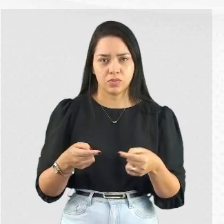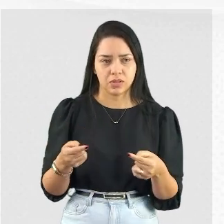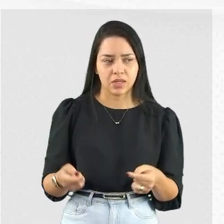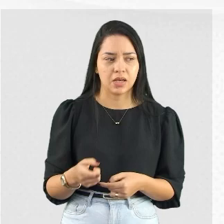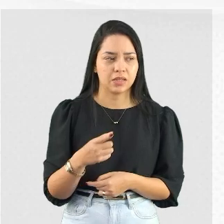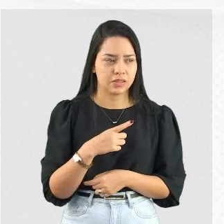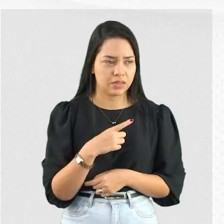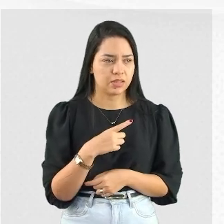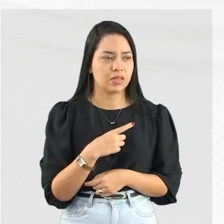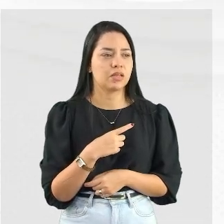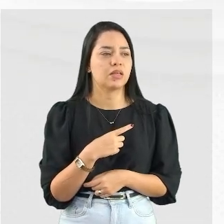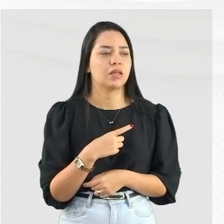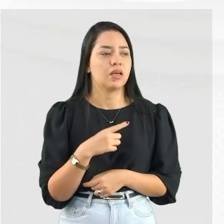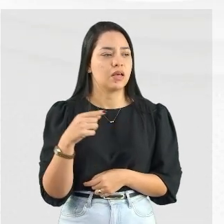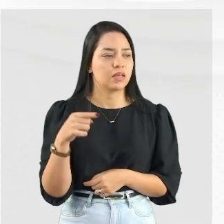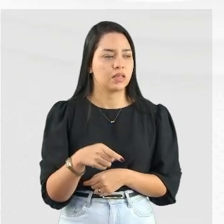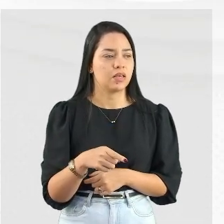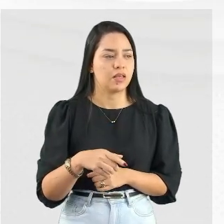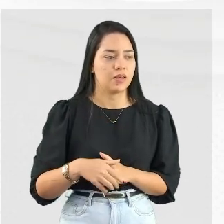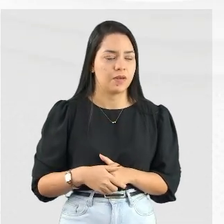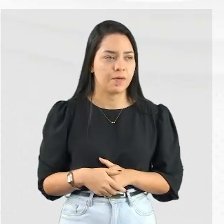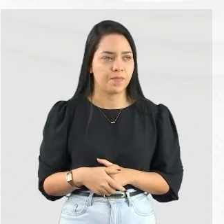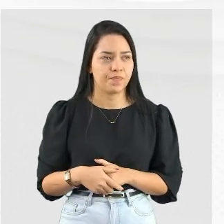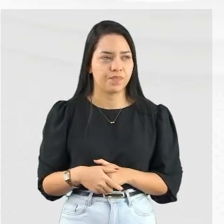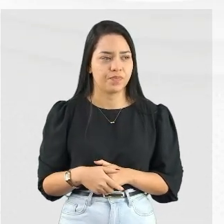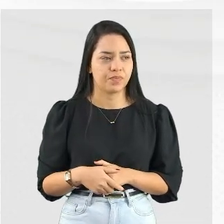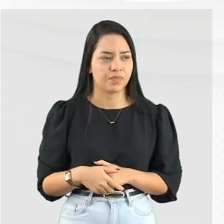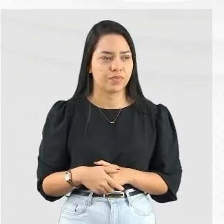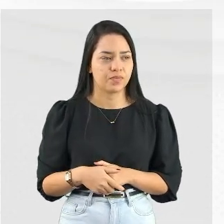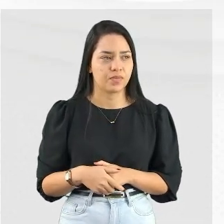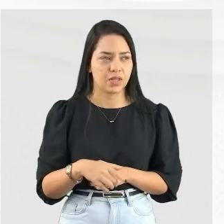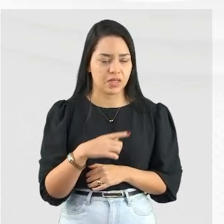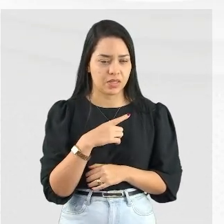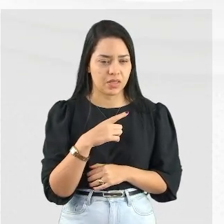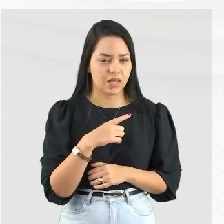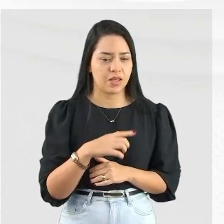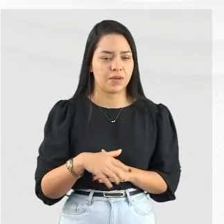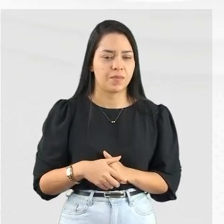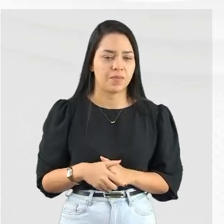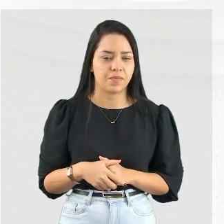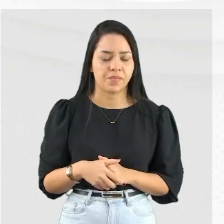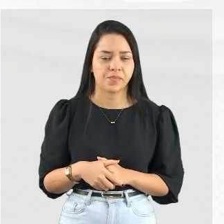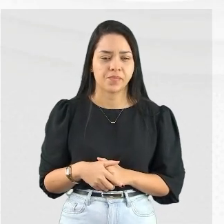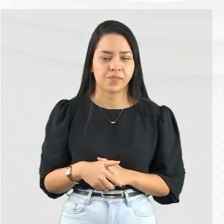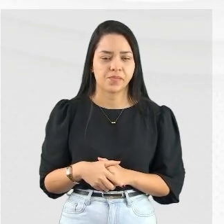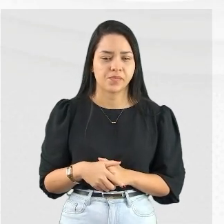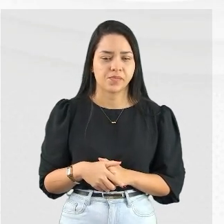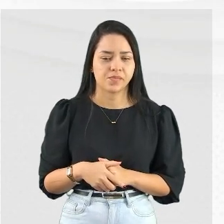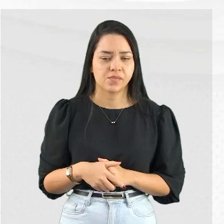tenho, aqui no caso, pessoal, eu tenho